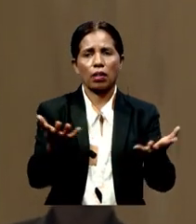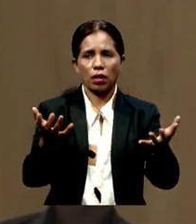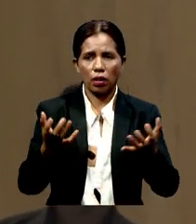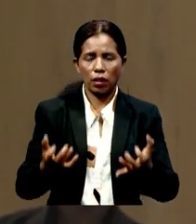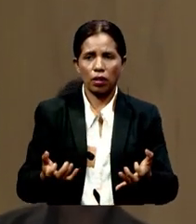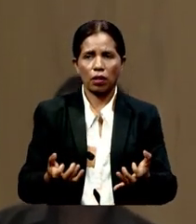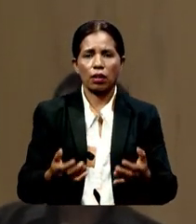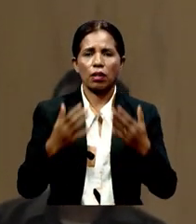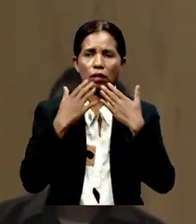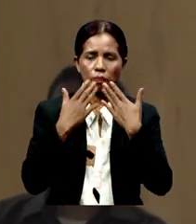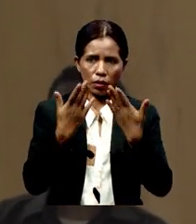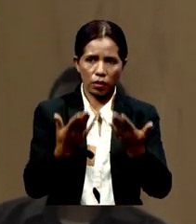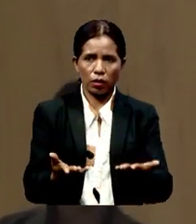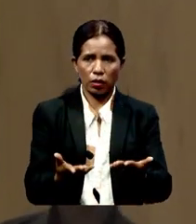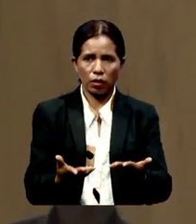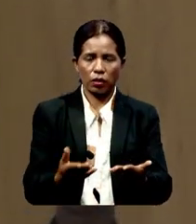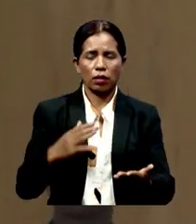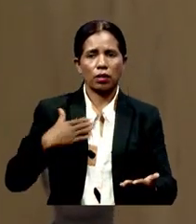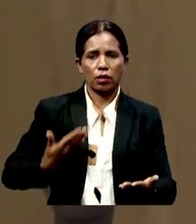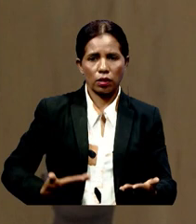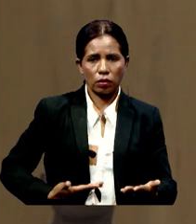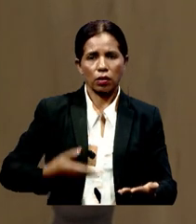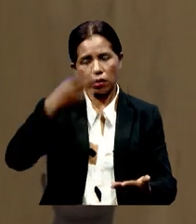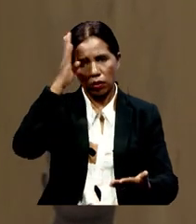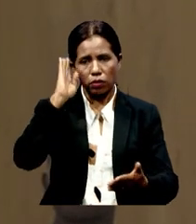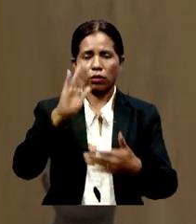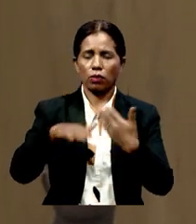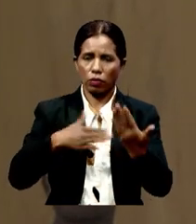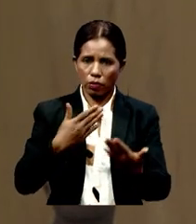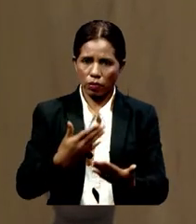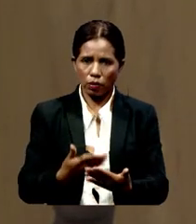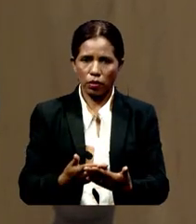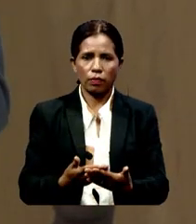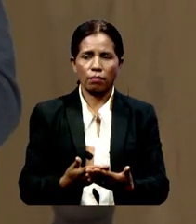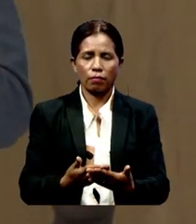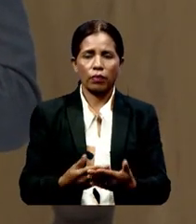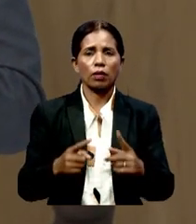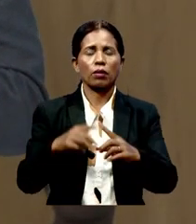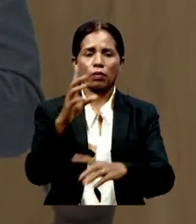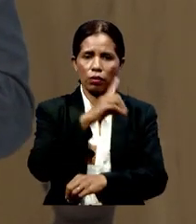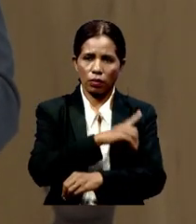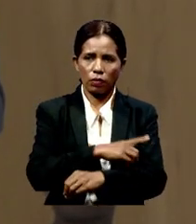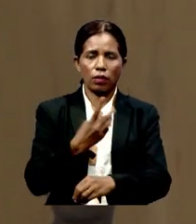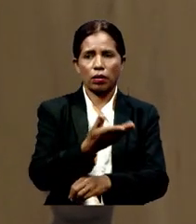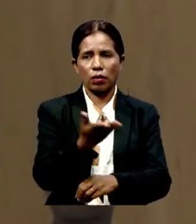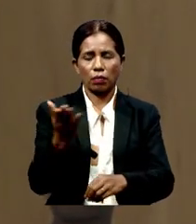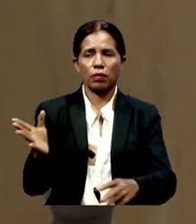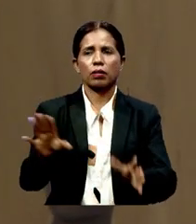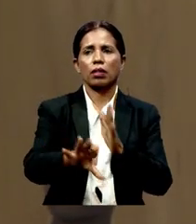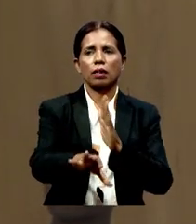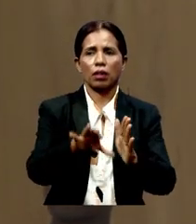atu agradece, ba senhora, senhores e rahoto, ne be maka ohi, itabot